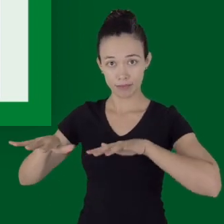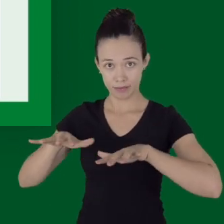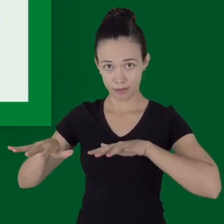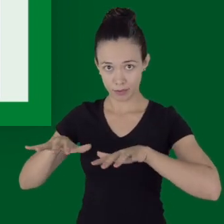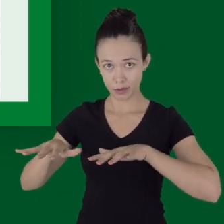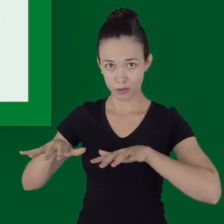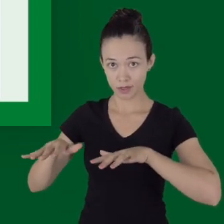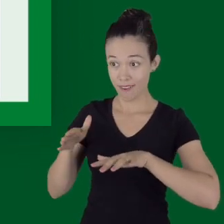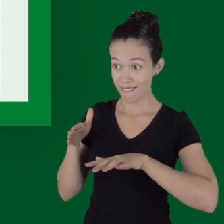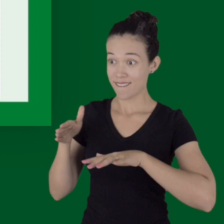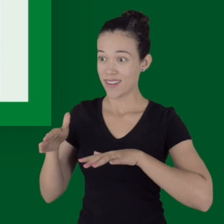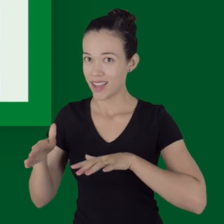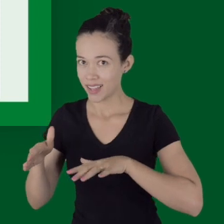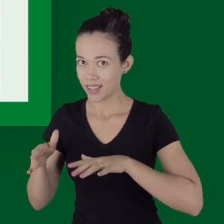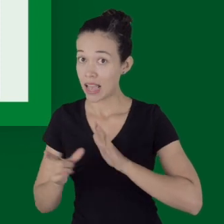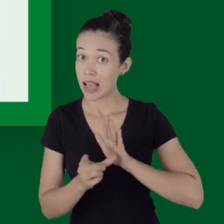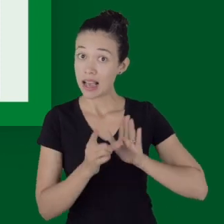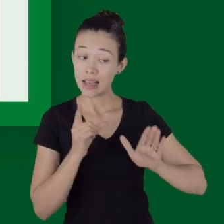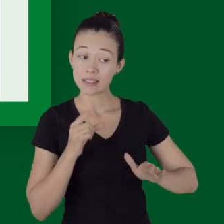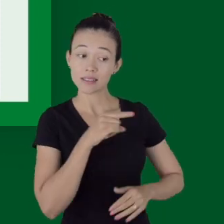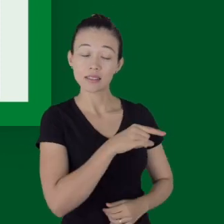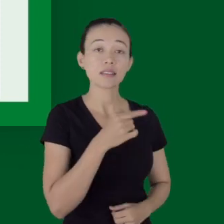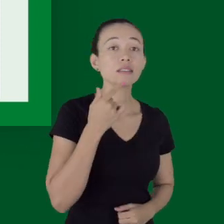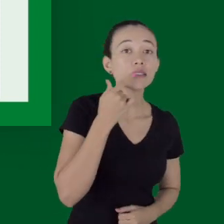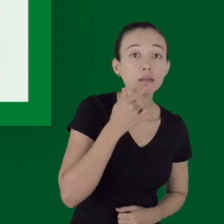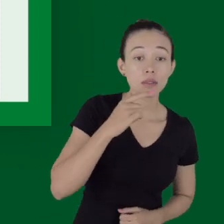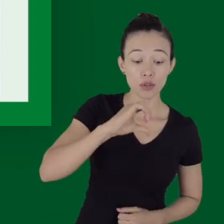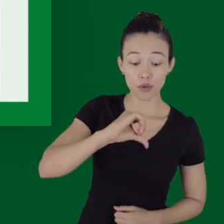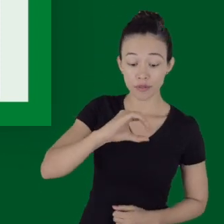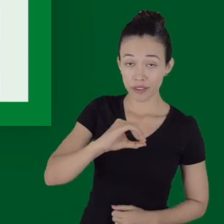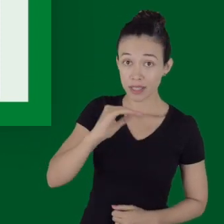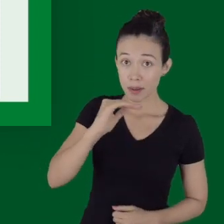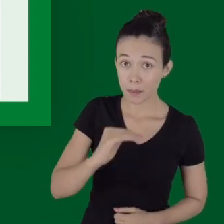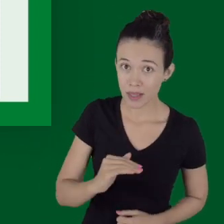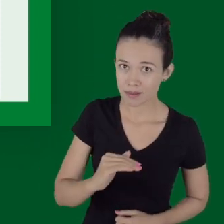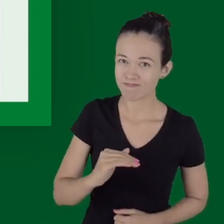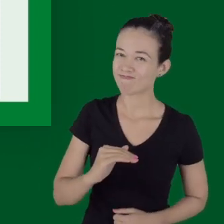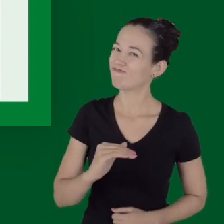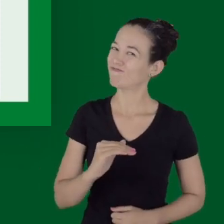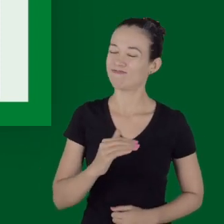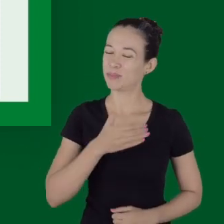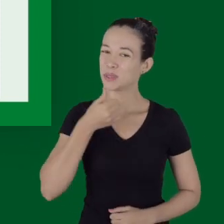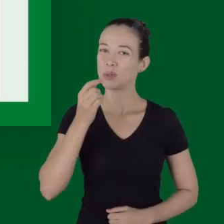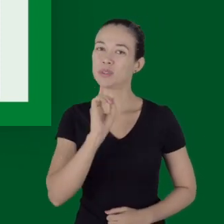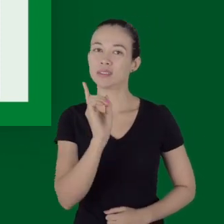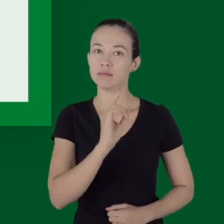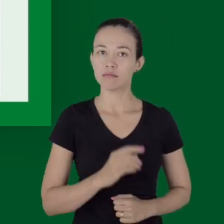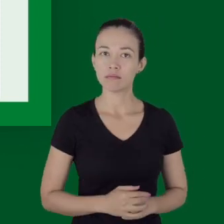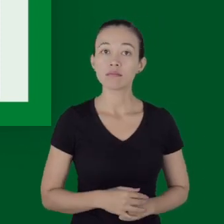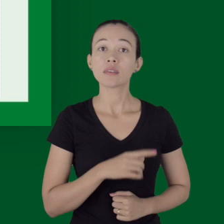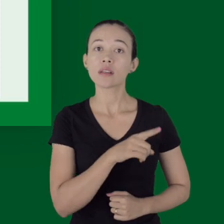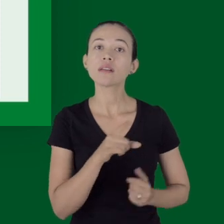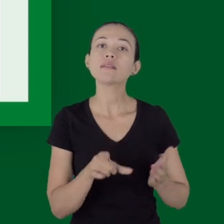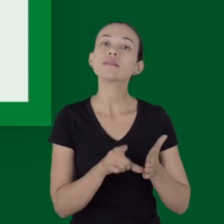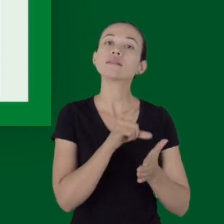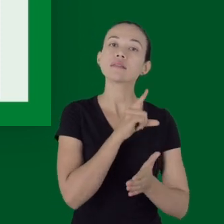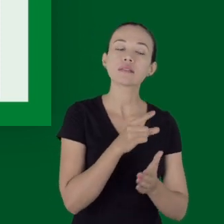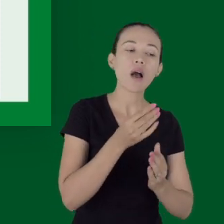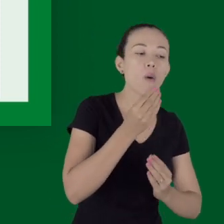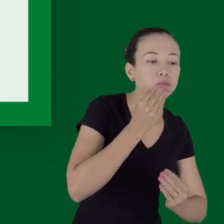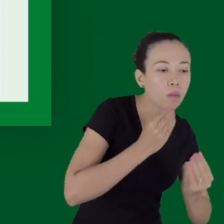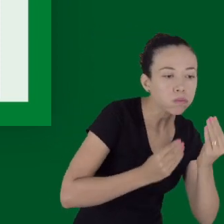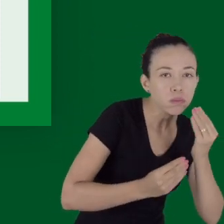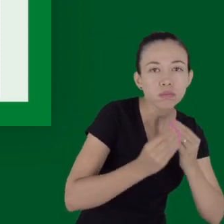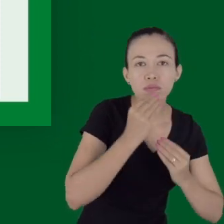glicemia abaixo de 90. Vocês tiveram já uma aula sobre isso, né? Então, o ideal é que a criança faça uma refeição